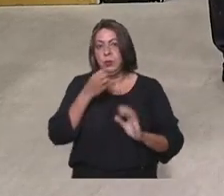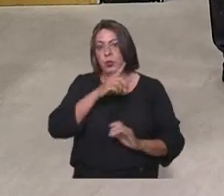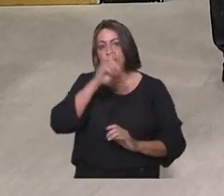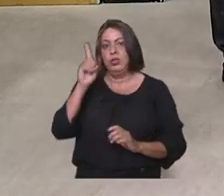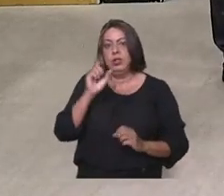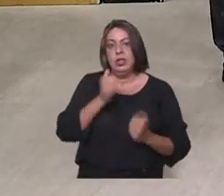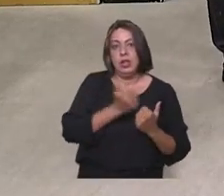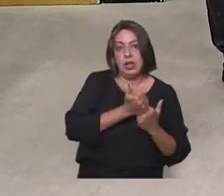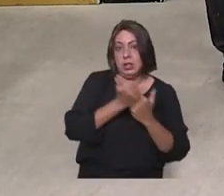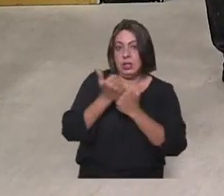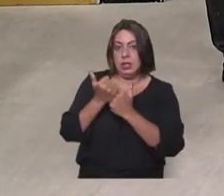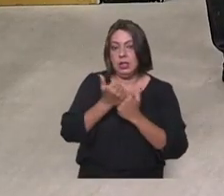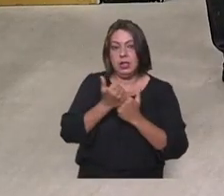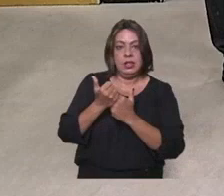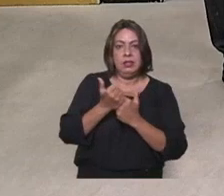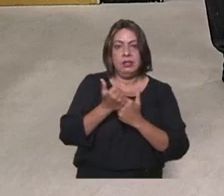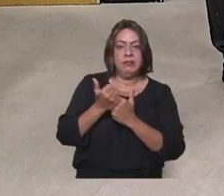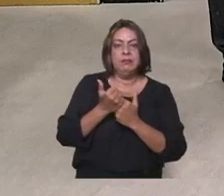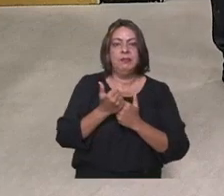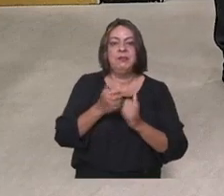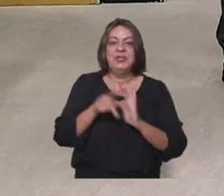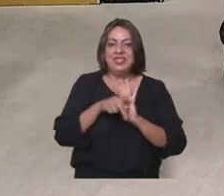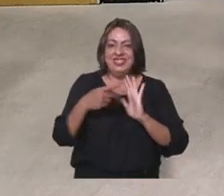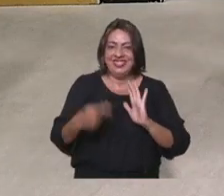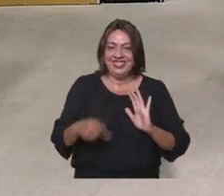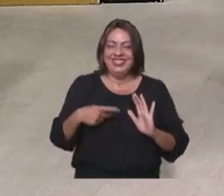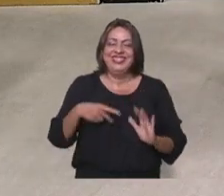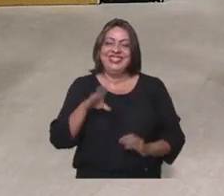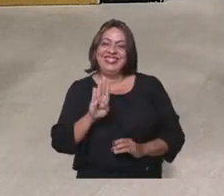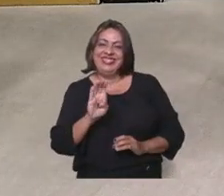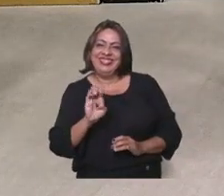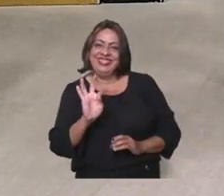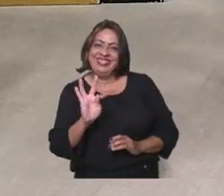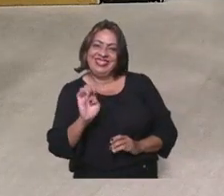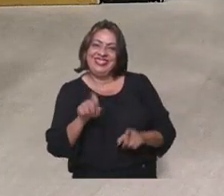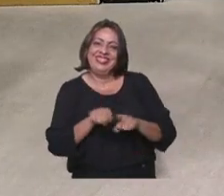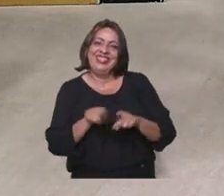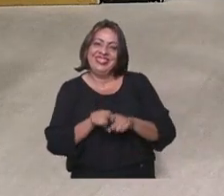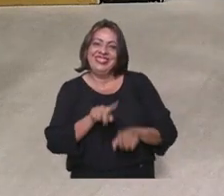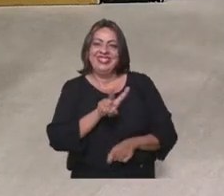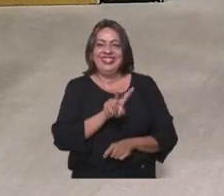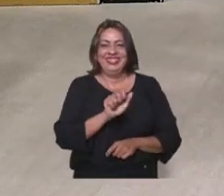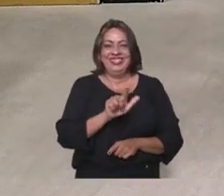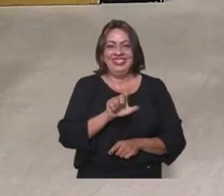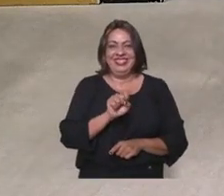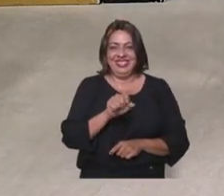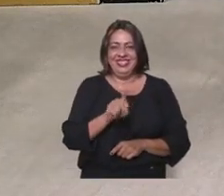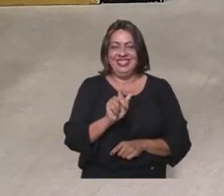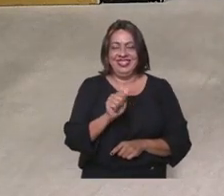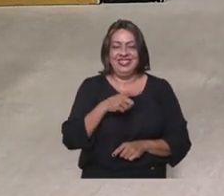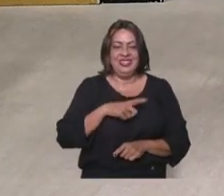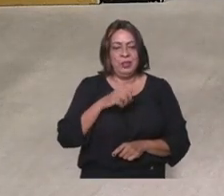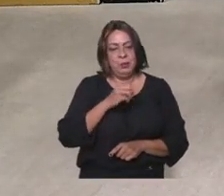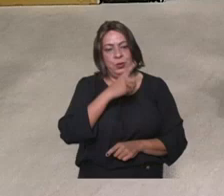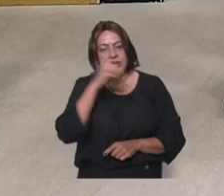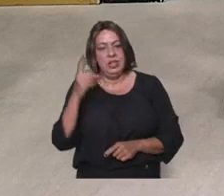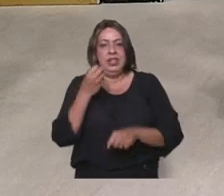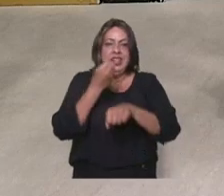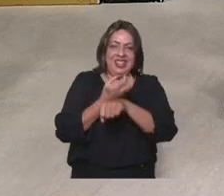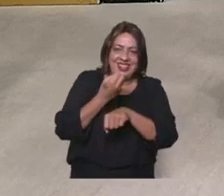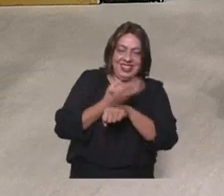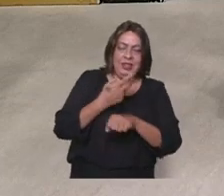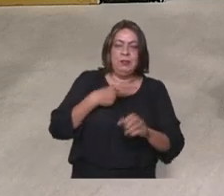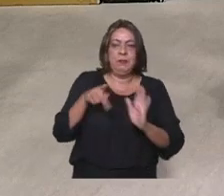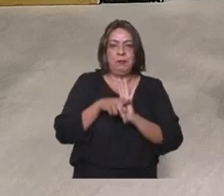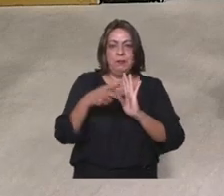Hoje contaremos com a Valesca Mello e com a Elizabeth Freitas no estúdio. É isso aí. Um bom dia também especial à nossa querida Raquel